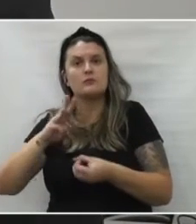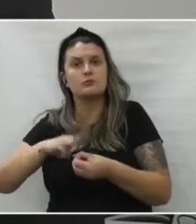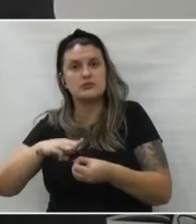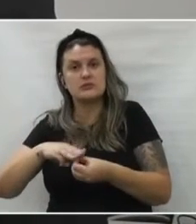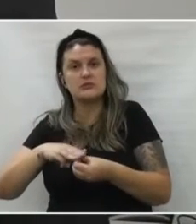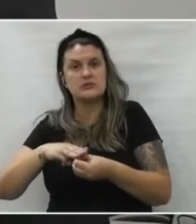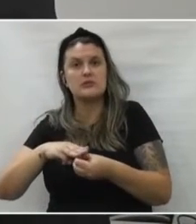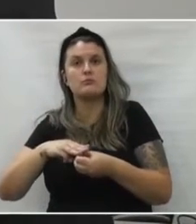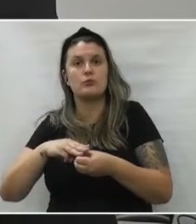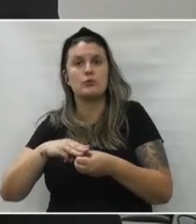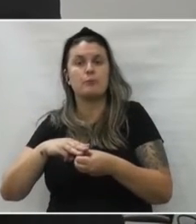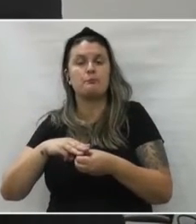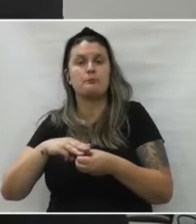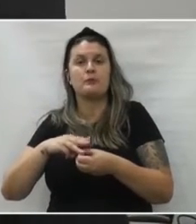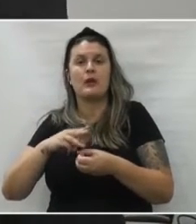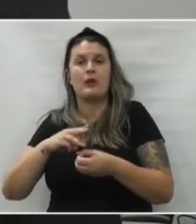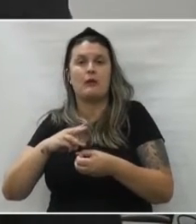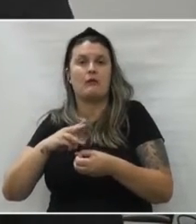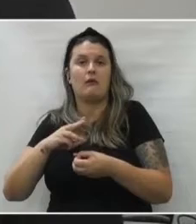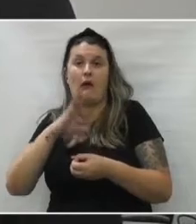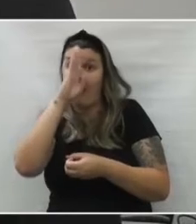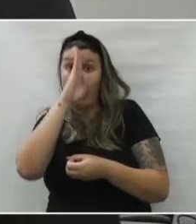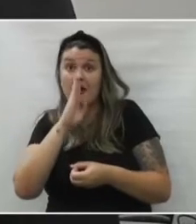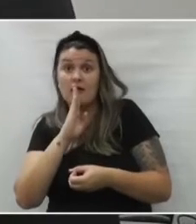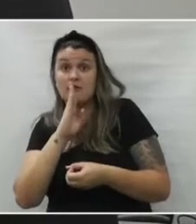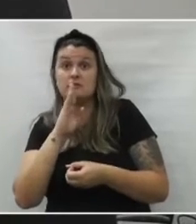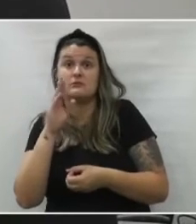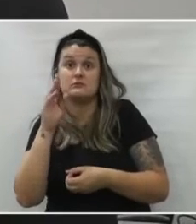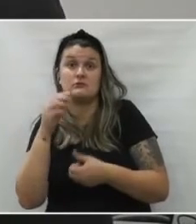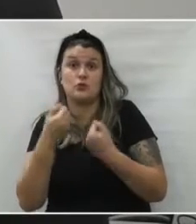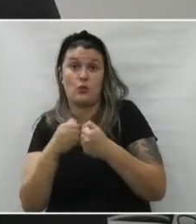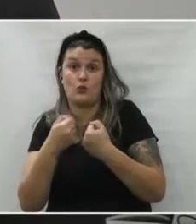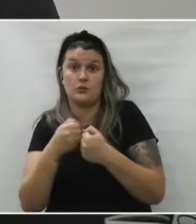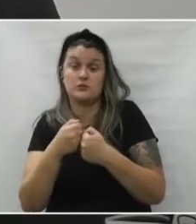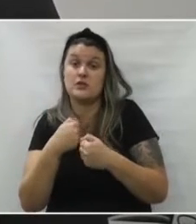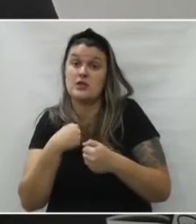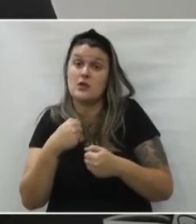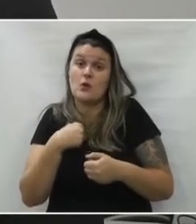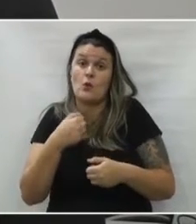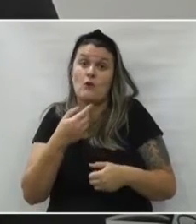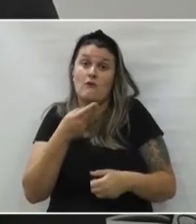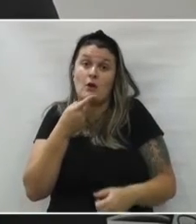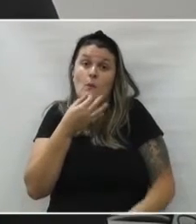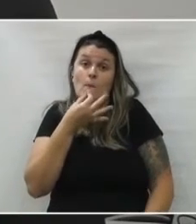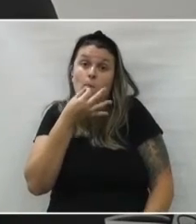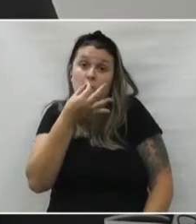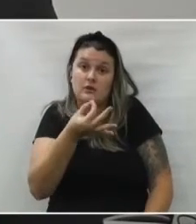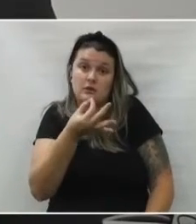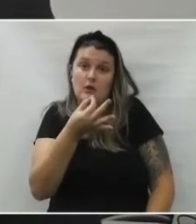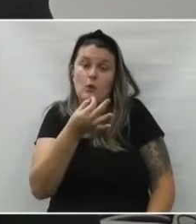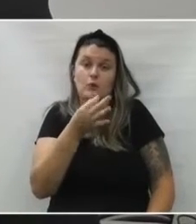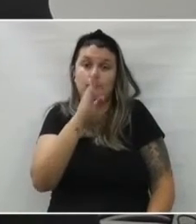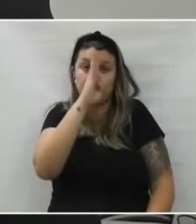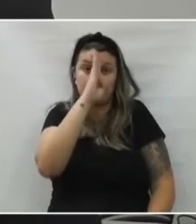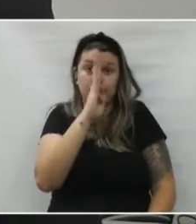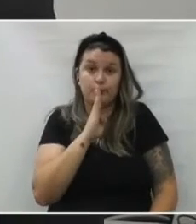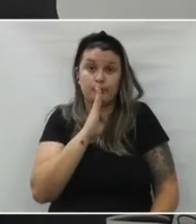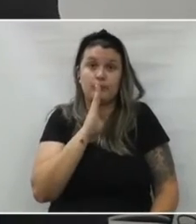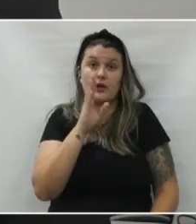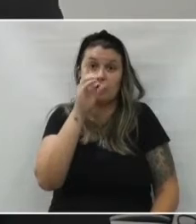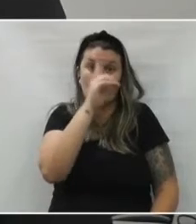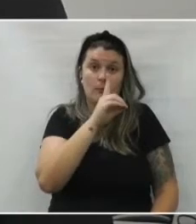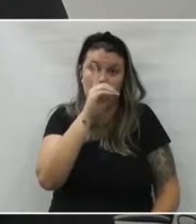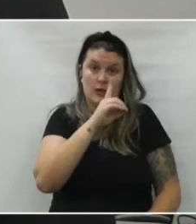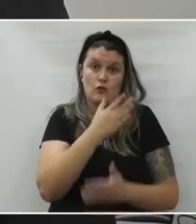que dão a gratuidade na totalidade, né? O meu requerimento é sugerindo dar gratuidade nos domingos